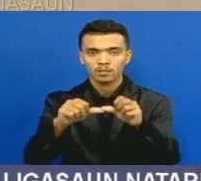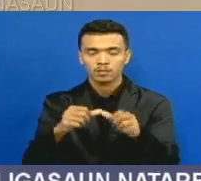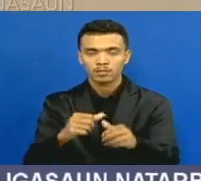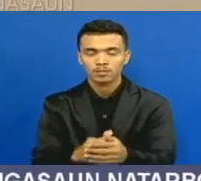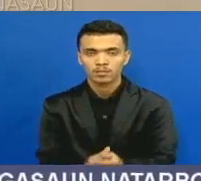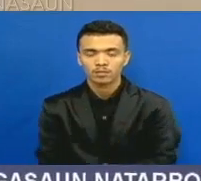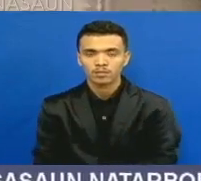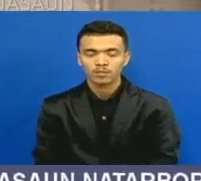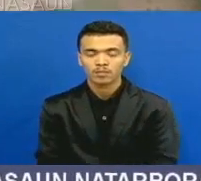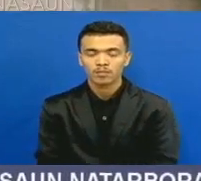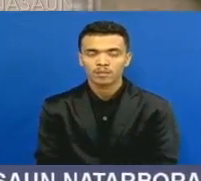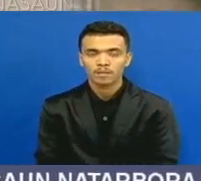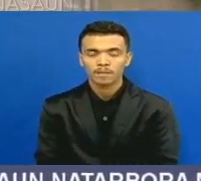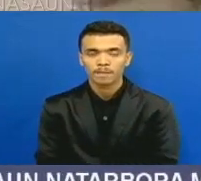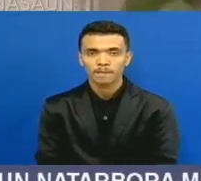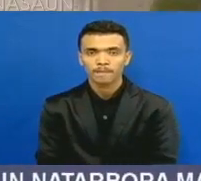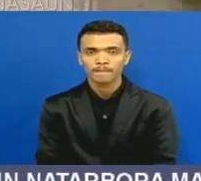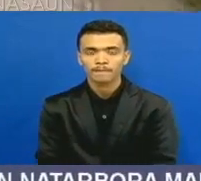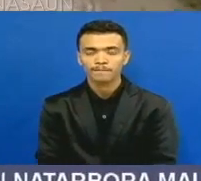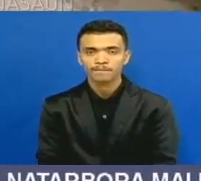design, engenheiro de detalhes.